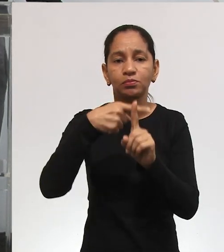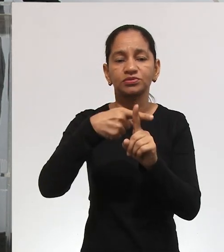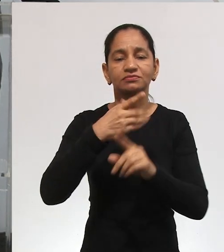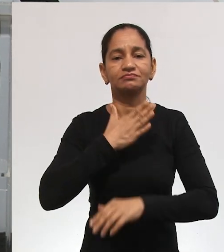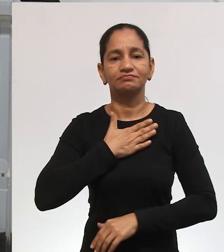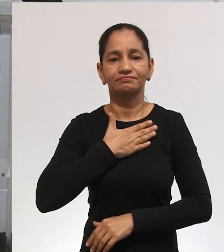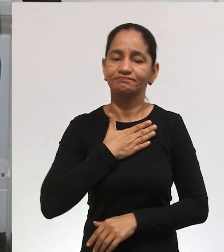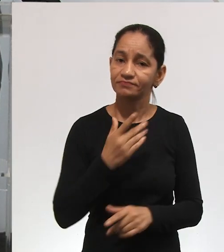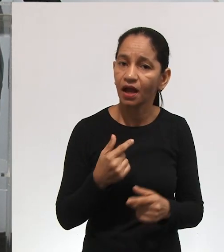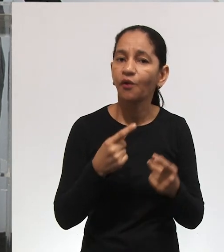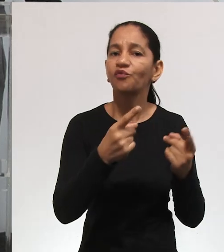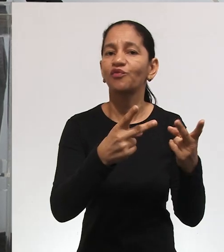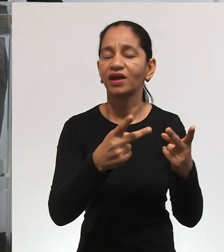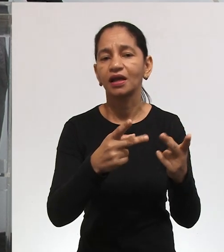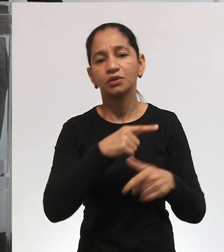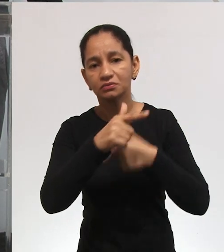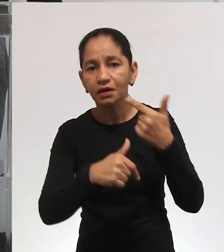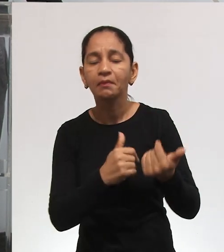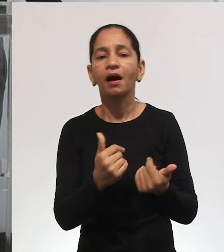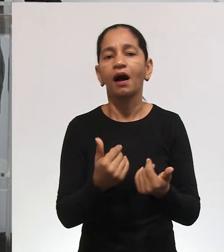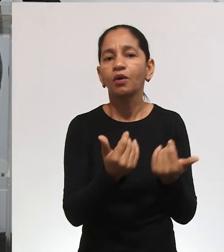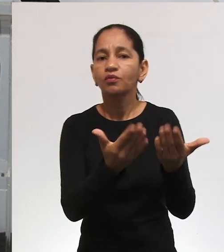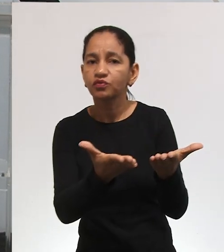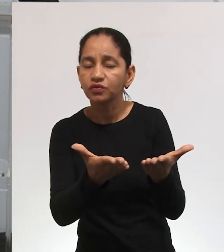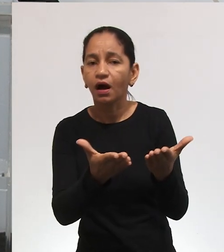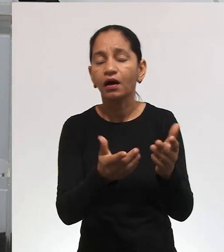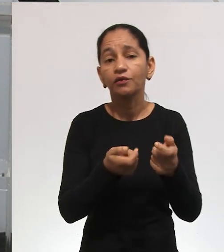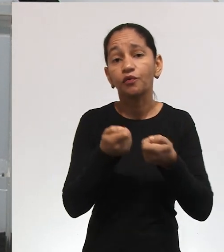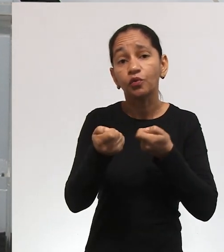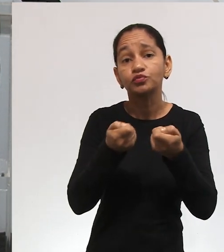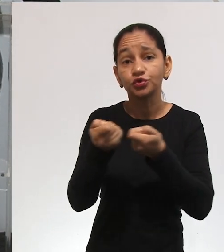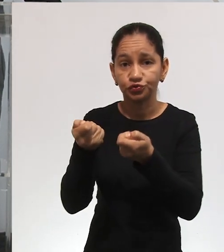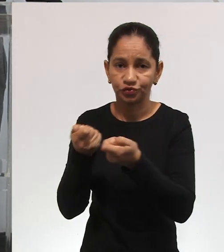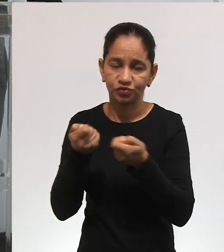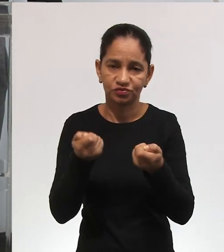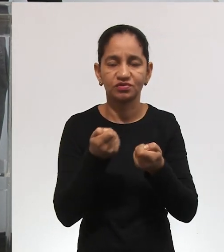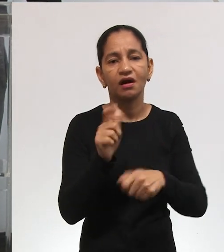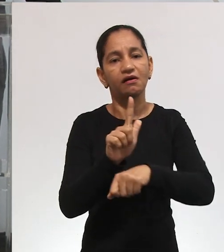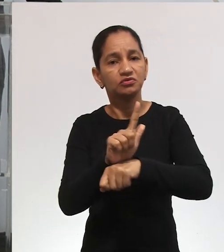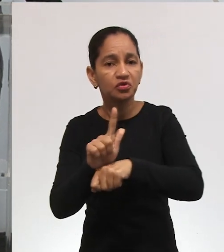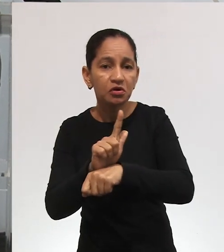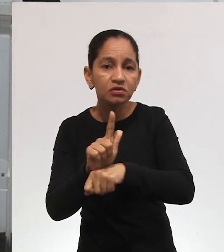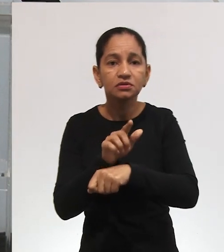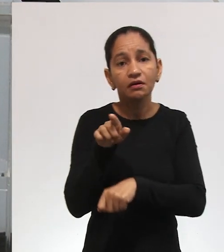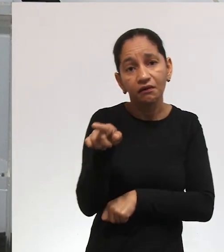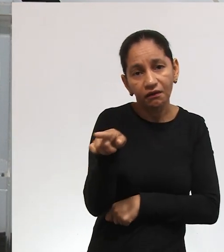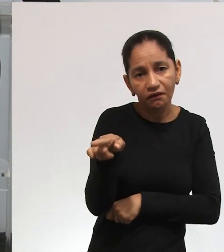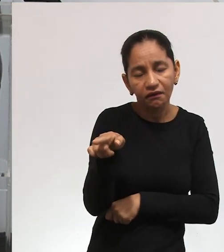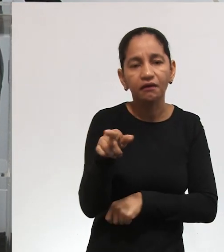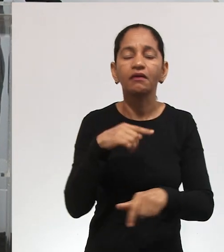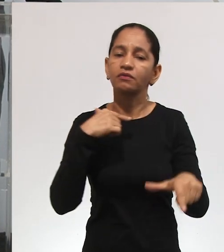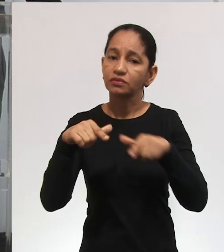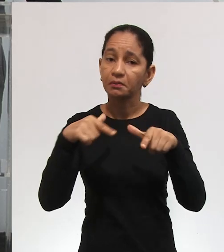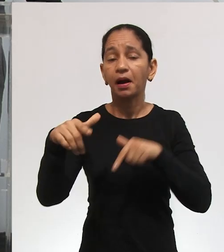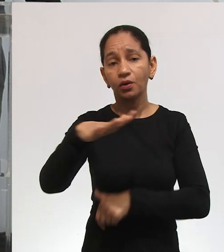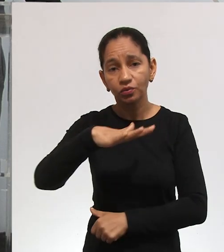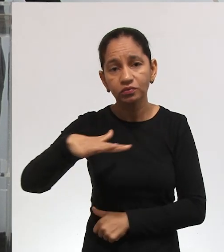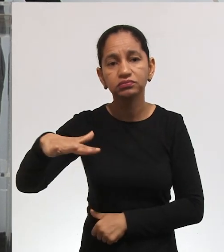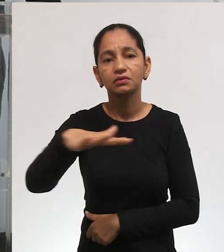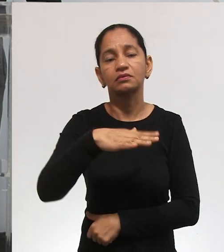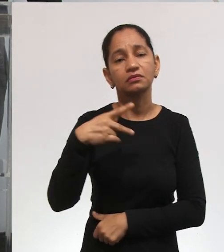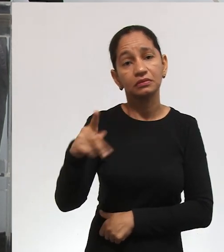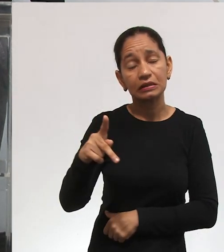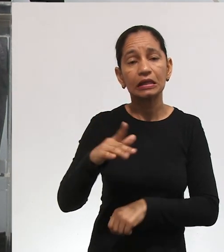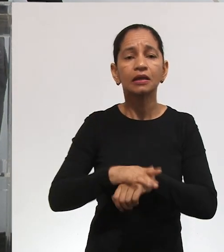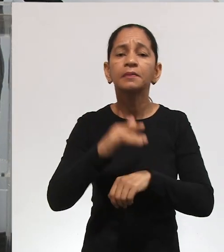na subordinação, eu vou dirigir a produção, eu vou dirigir o meio que ele trabalha, eu vou